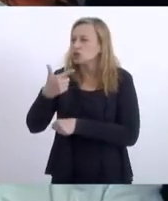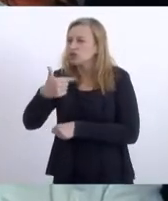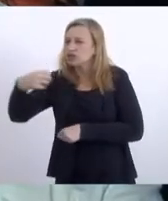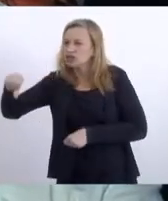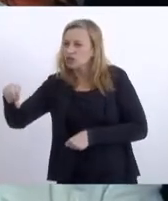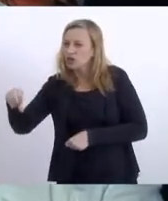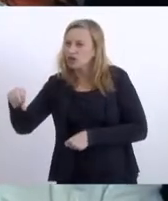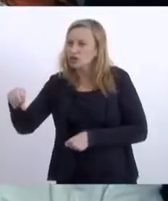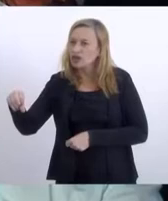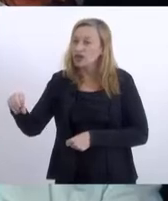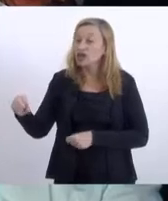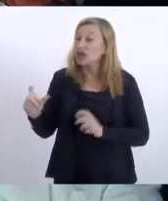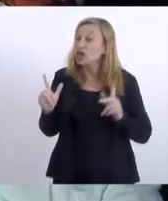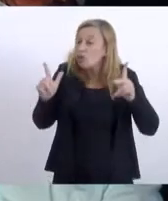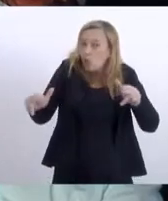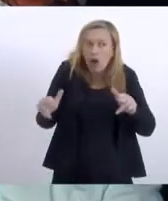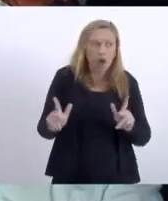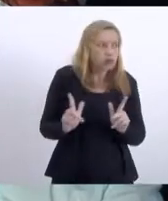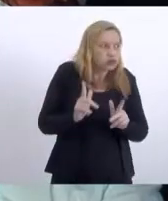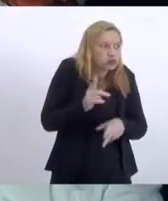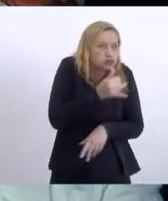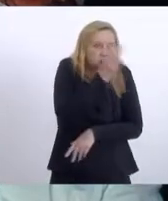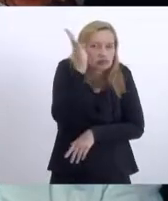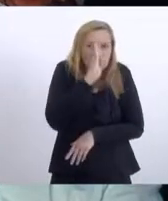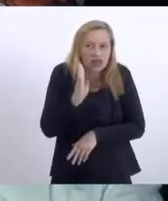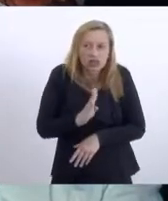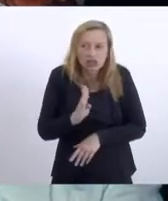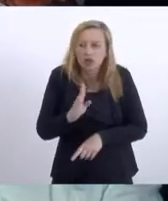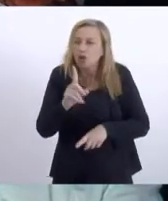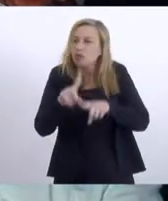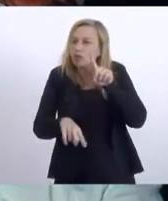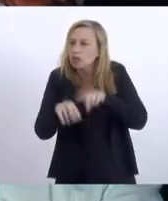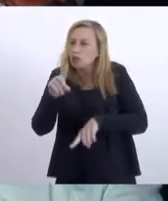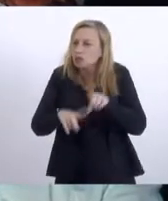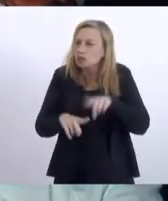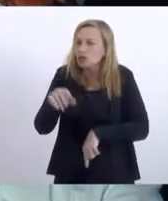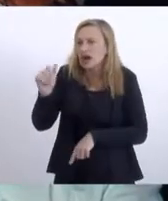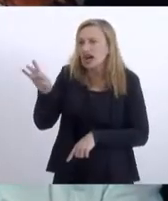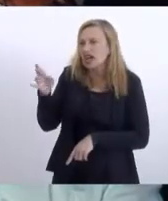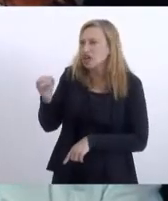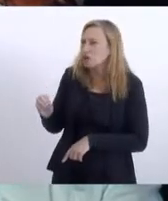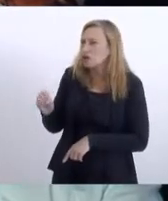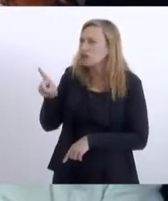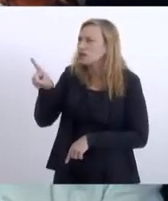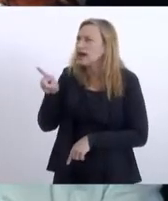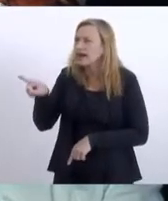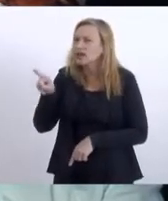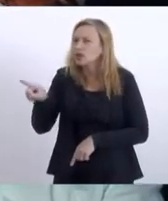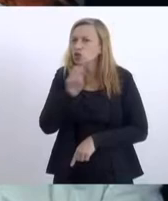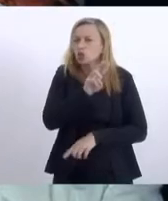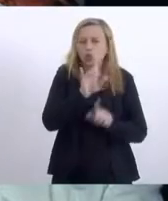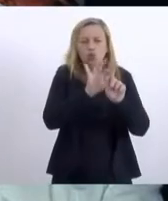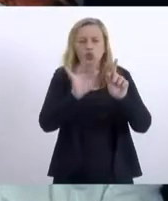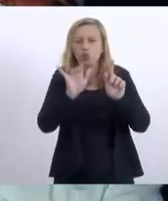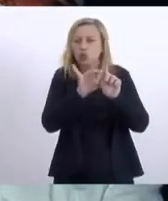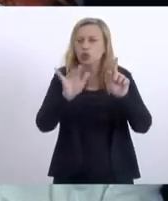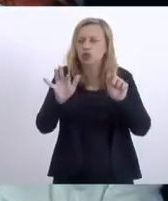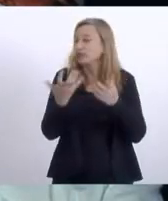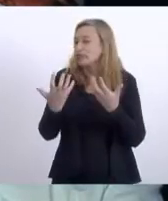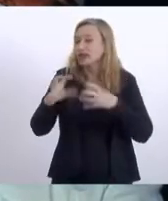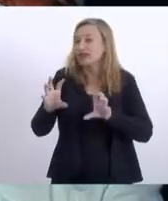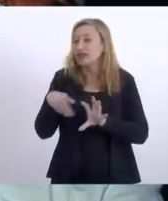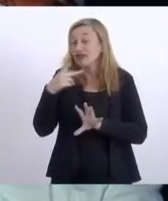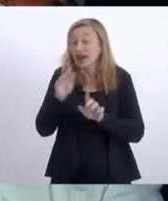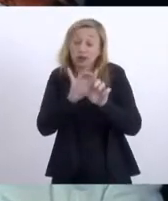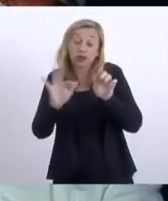dólares. A exportação de produtos agrícolas de 2019 está no Google. Não queria fazer propaganda para o Google,